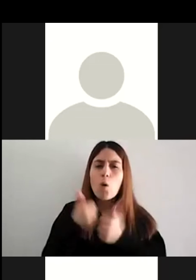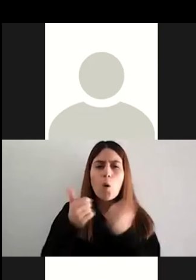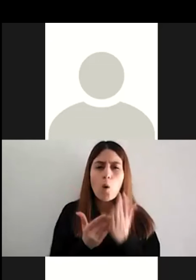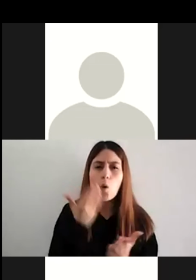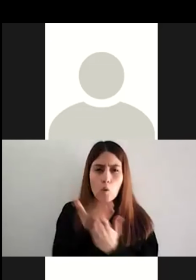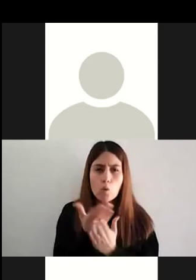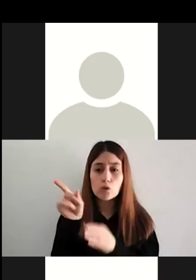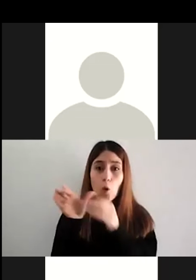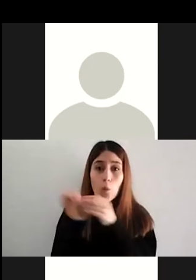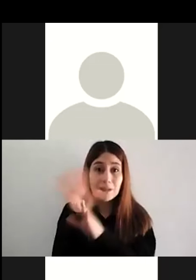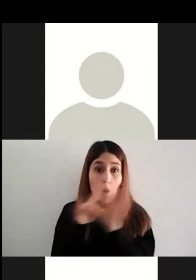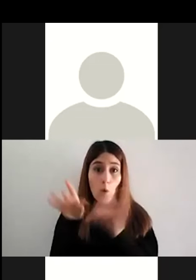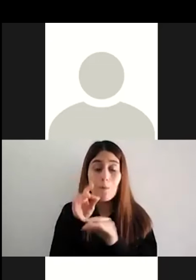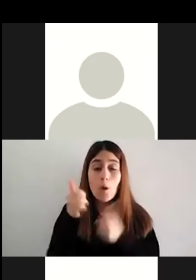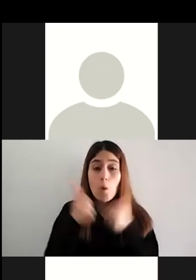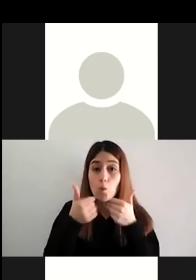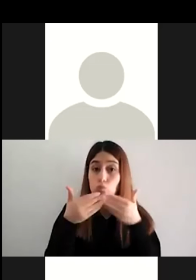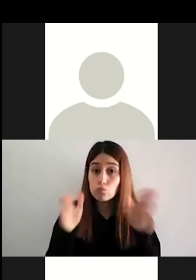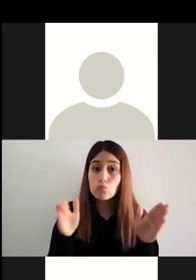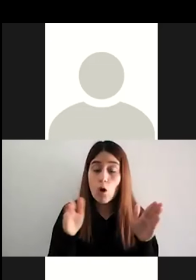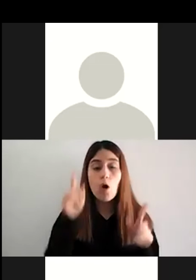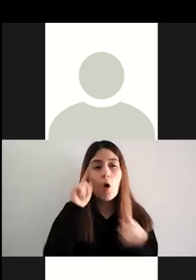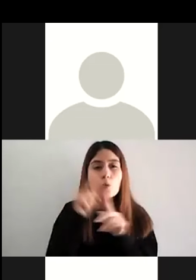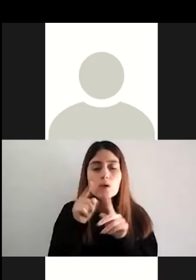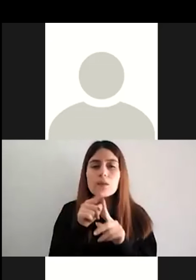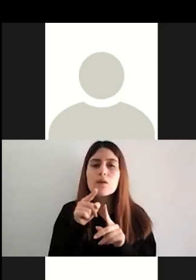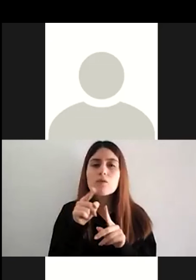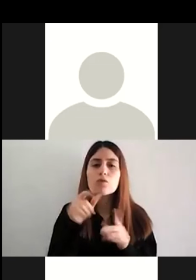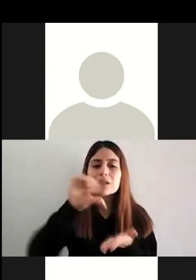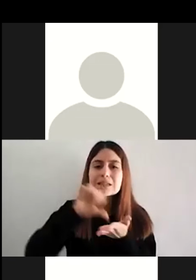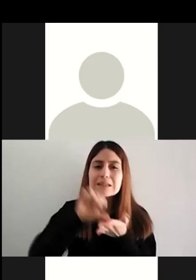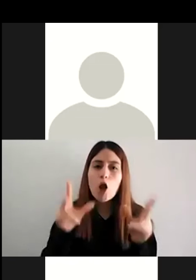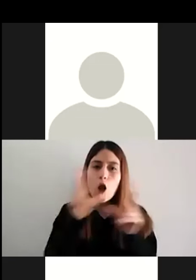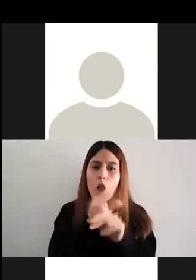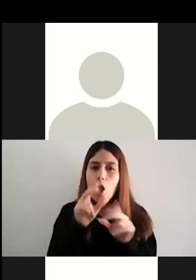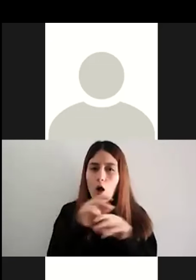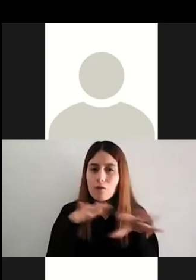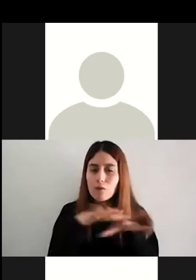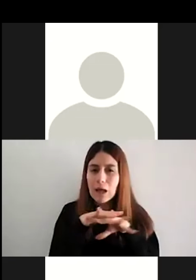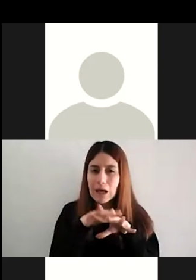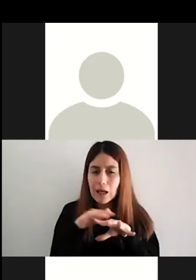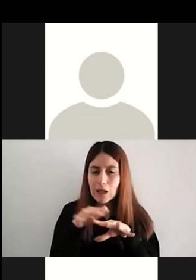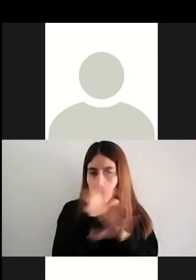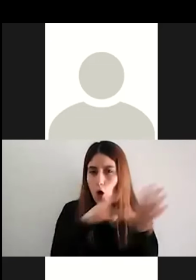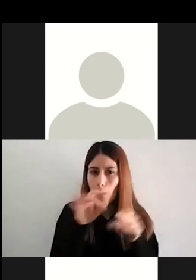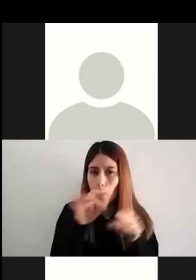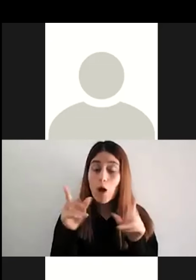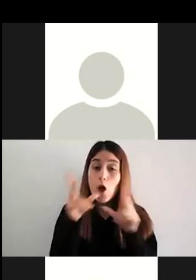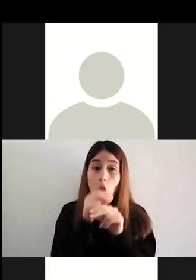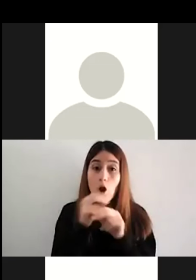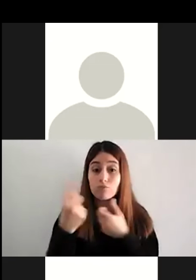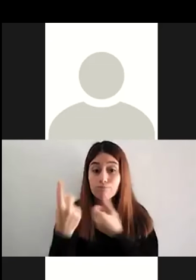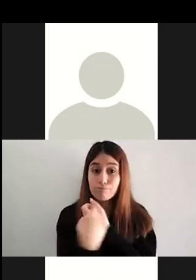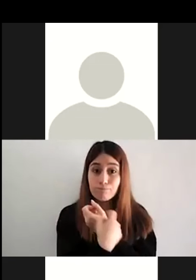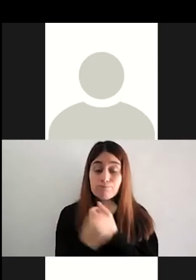Comissão Europeia para a integração de novos centros em redes europeias de referência, o Departamento